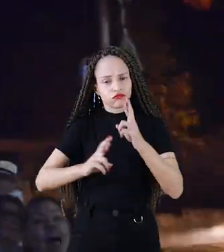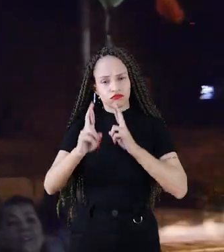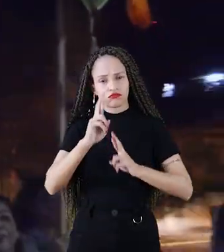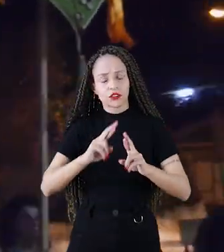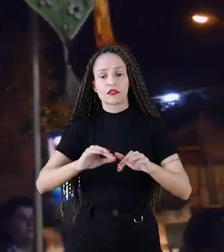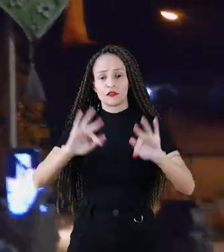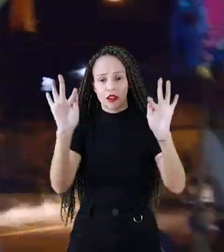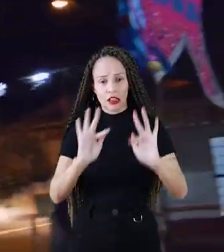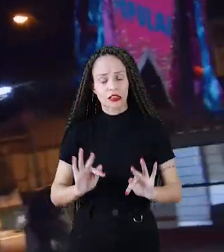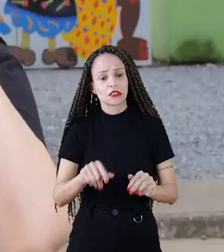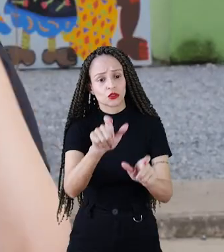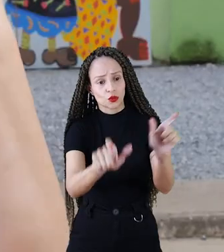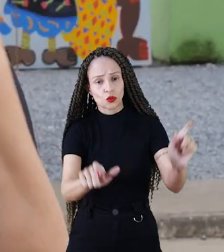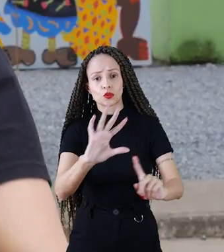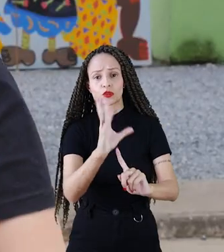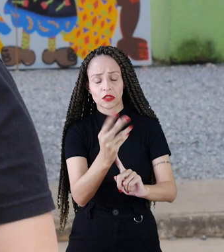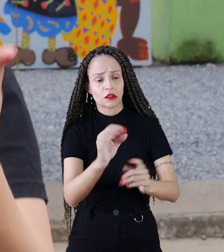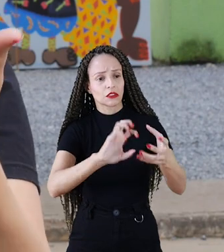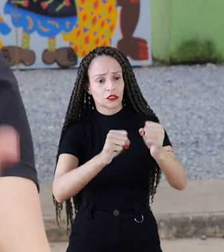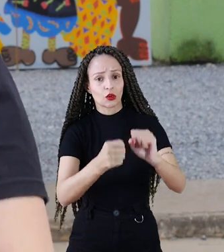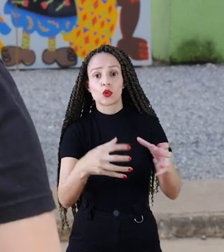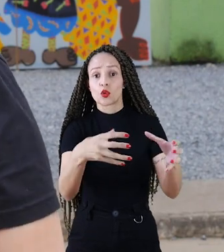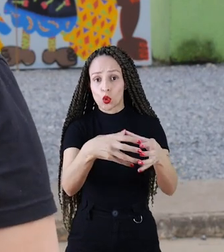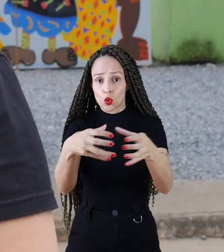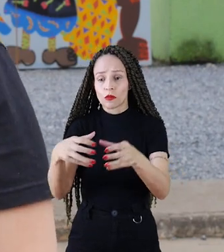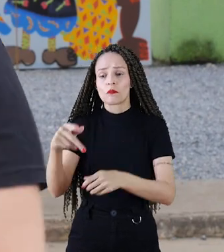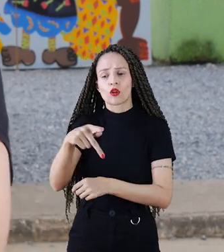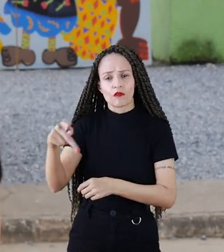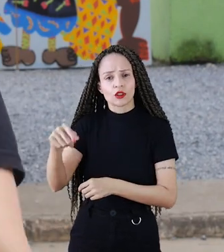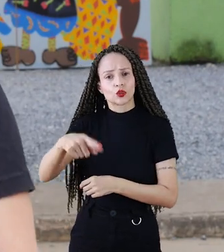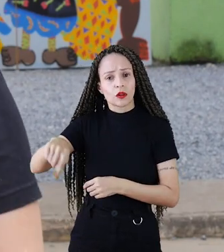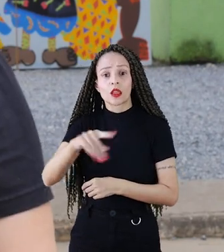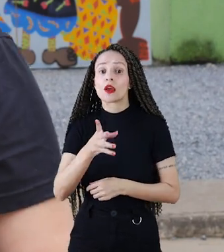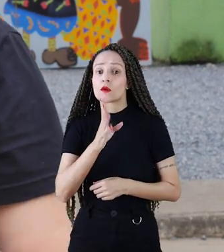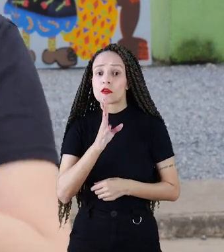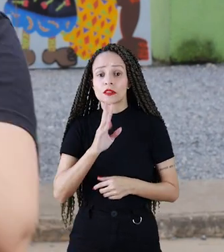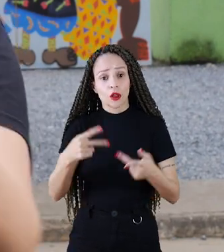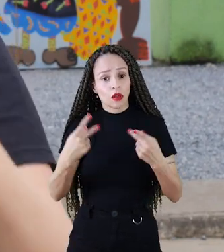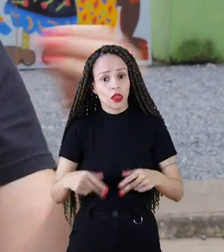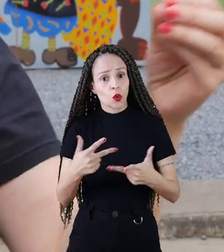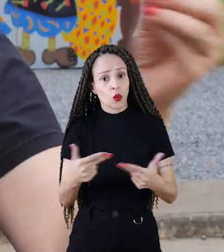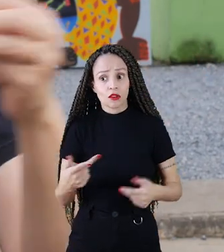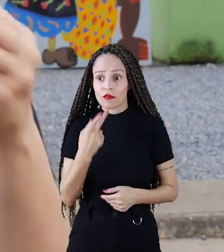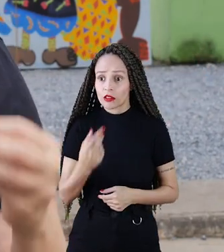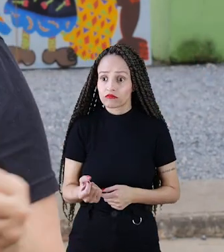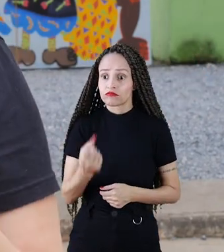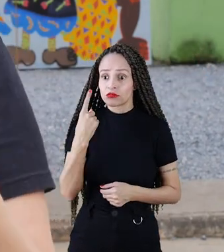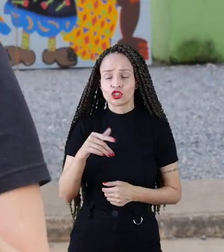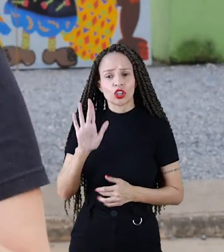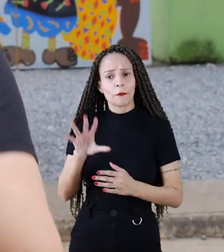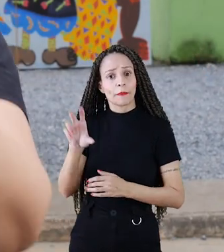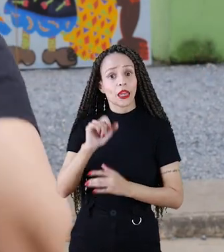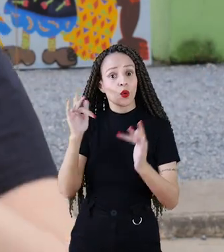muitos retornos felizes de artesãos de grupos de professoras que conheceram aqui coisas